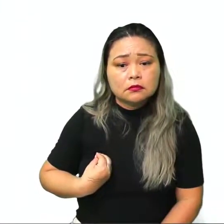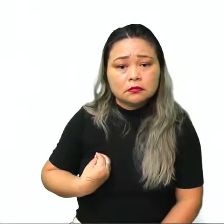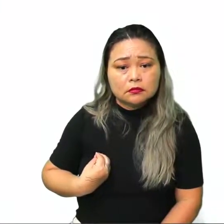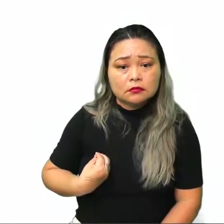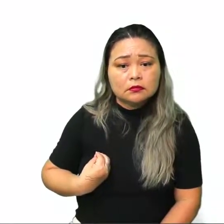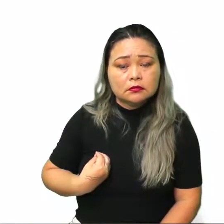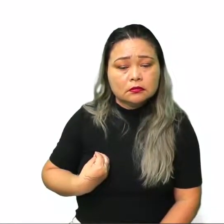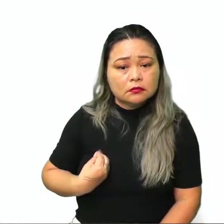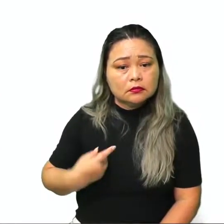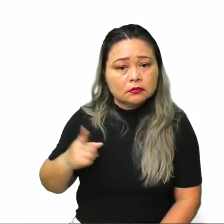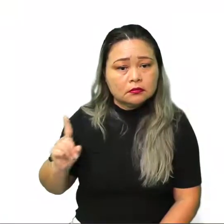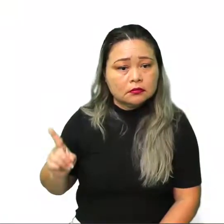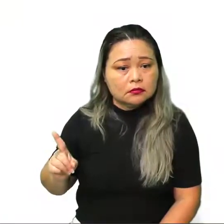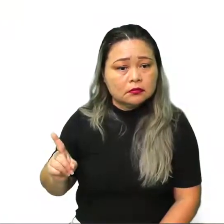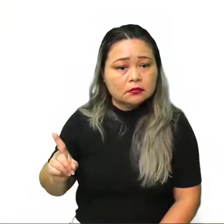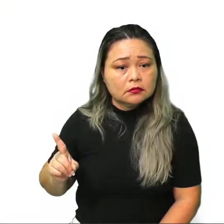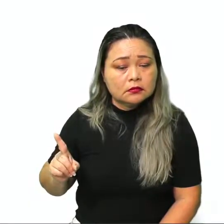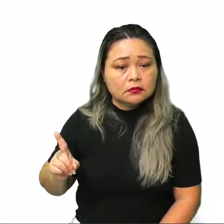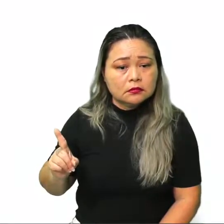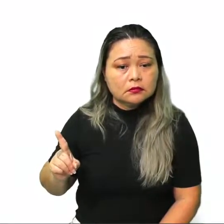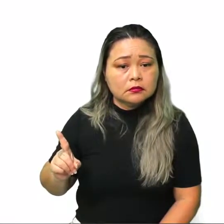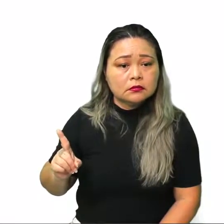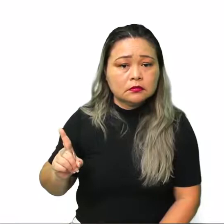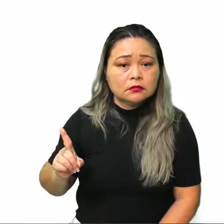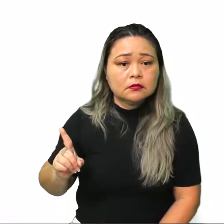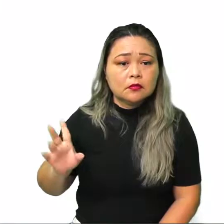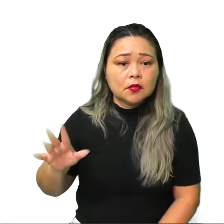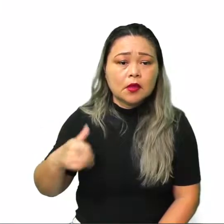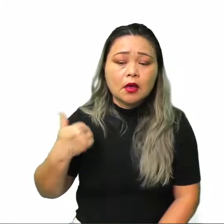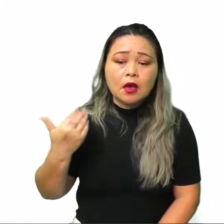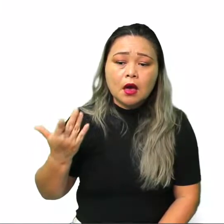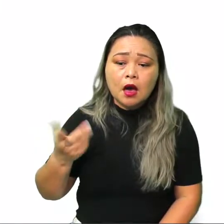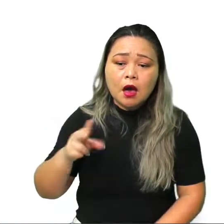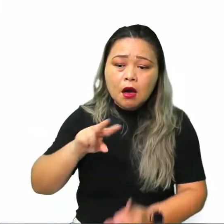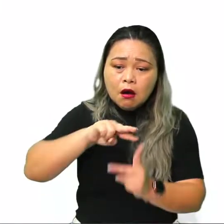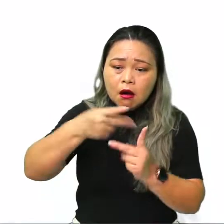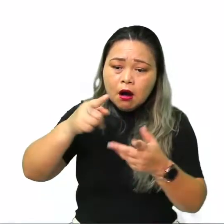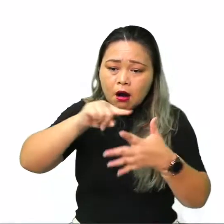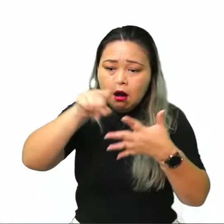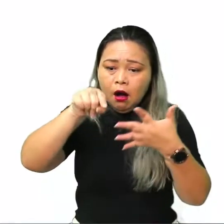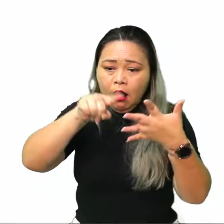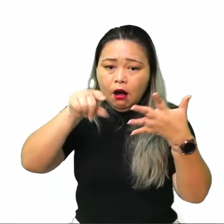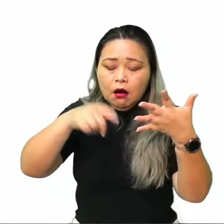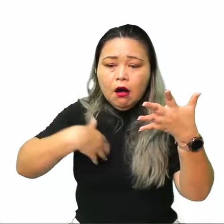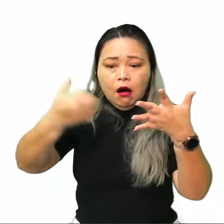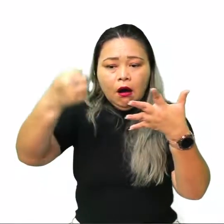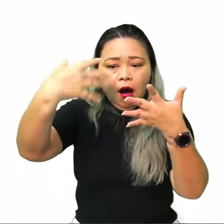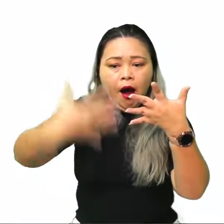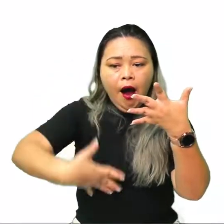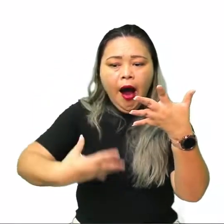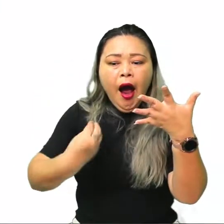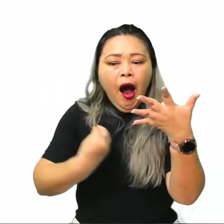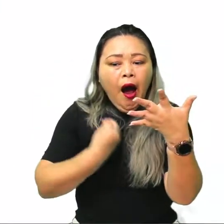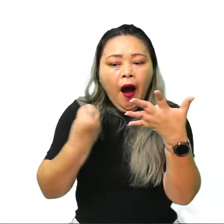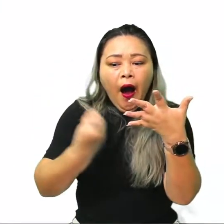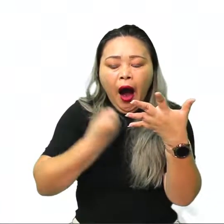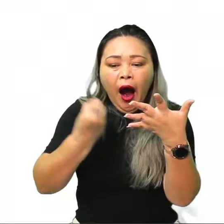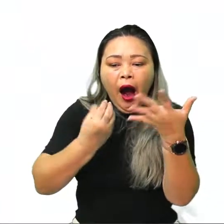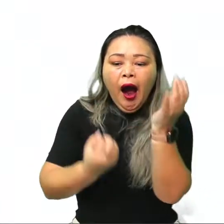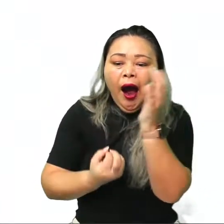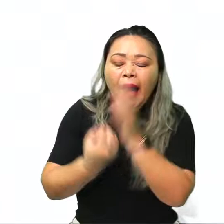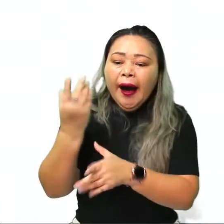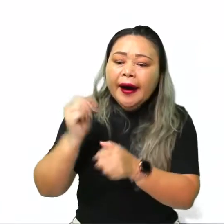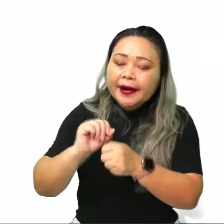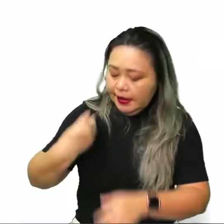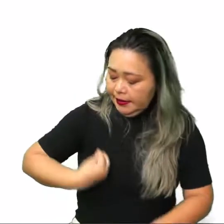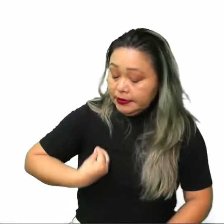Pode me colocar lá. Isso. Em relação às hipóteses que surgiram para explicação de como surgiram